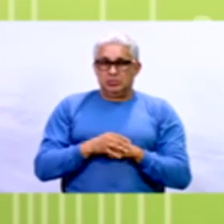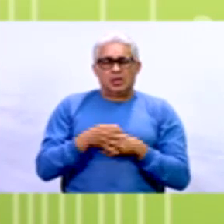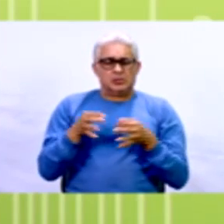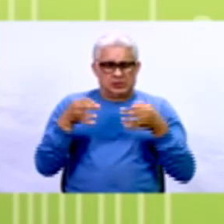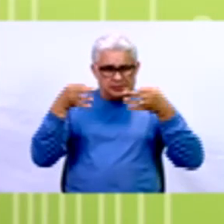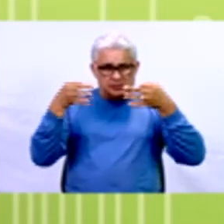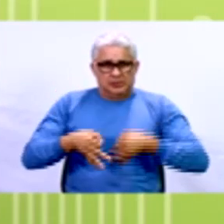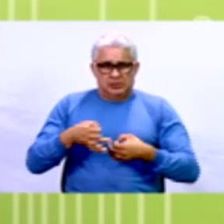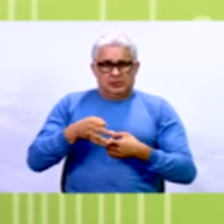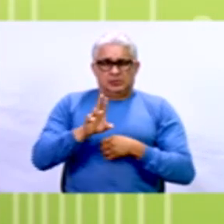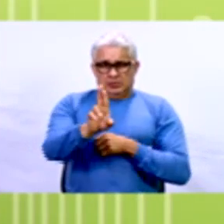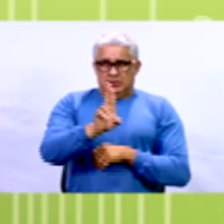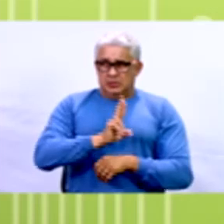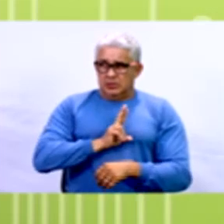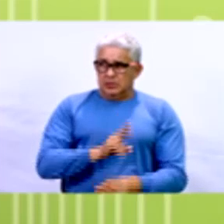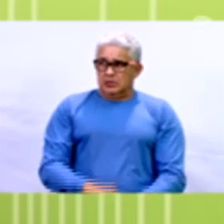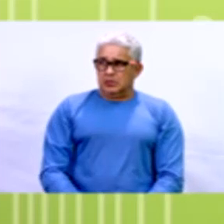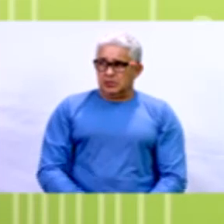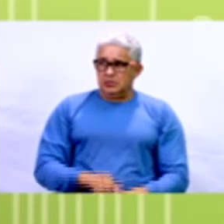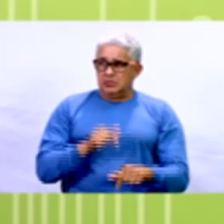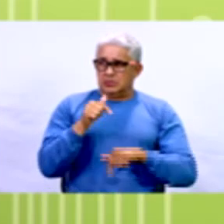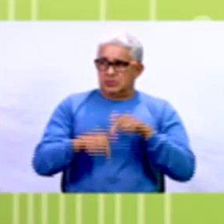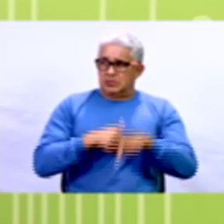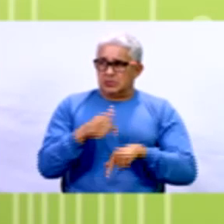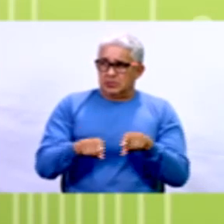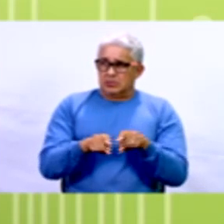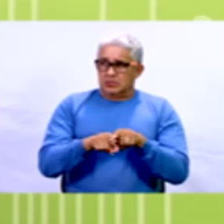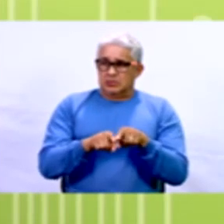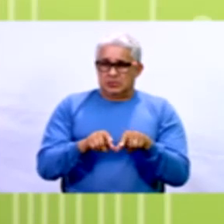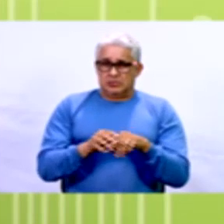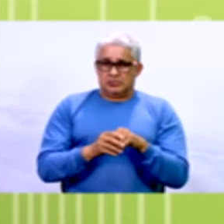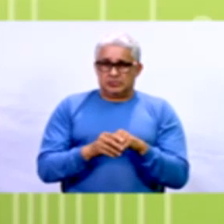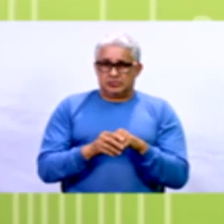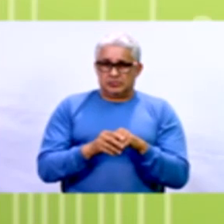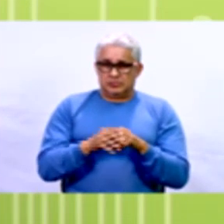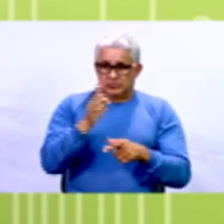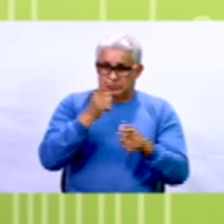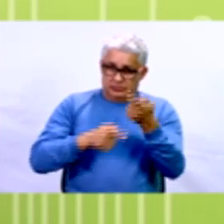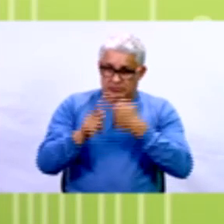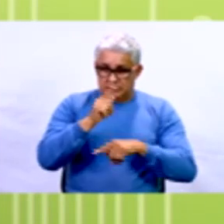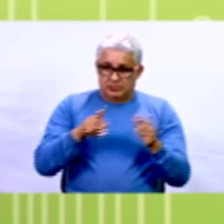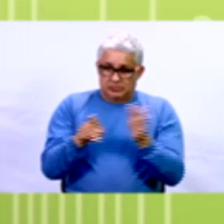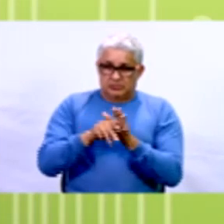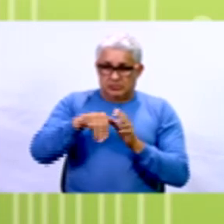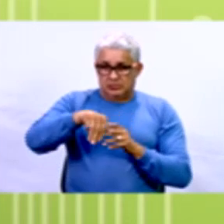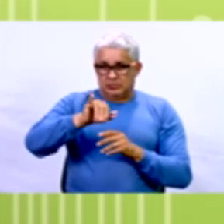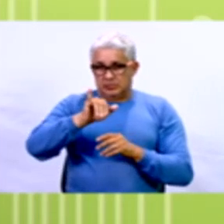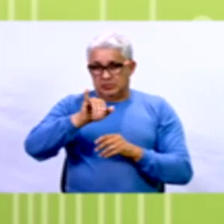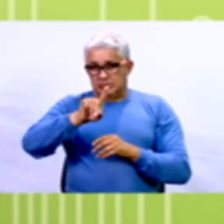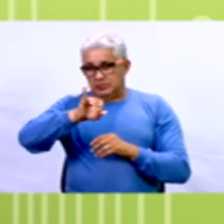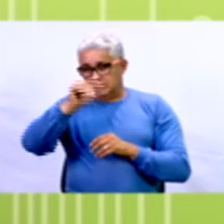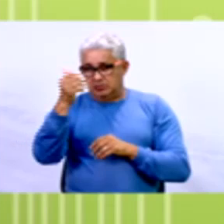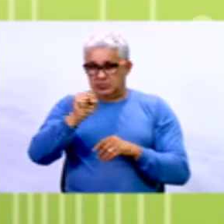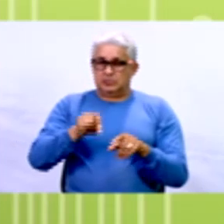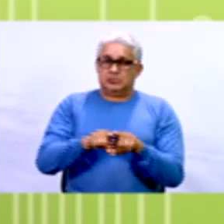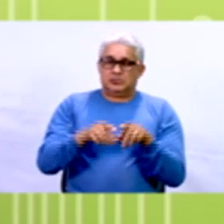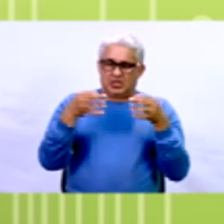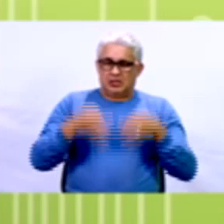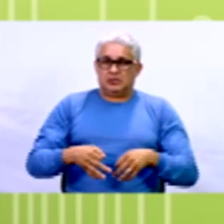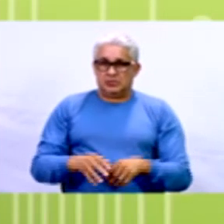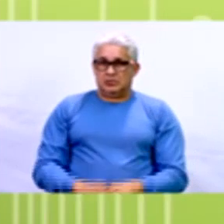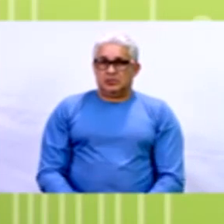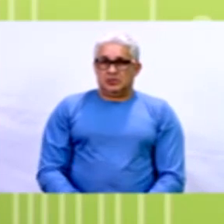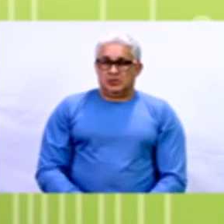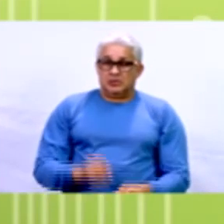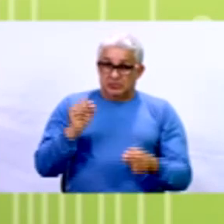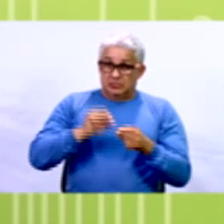corretíssima a resposta. Trabalha nesse gerenciamento dessas mídias. Está corretíssima a resposta. Ele faz